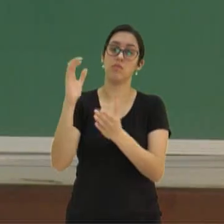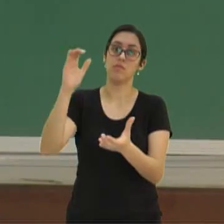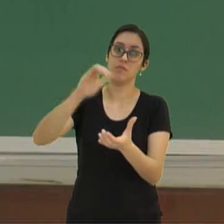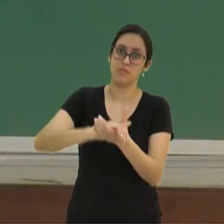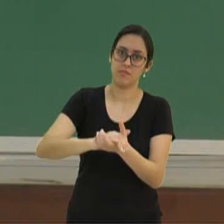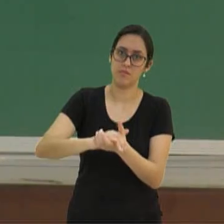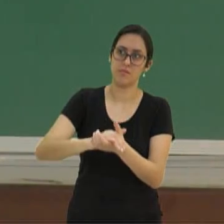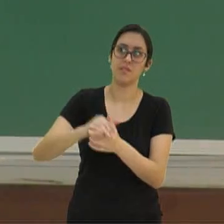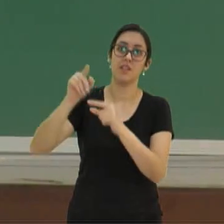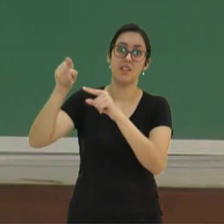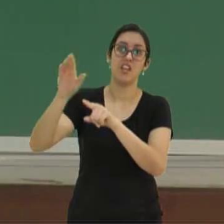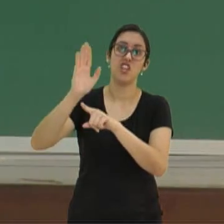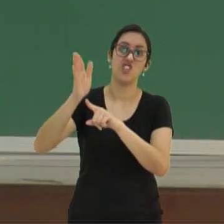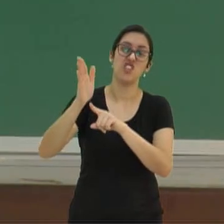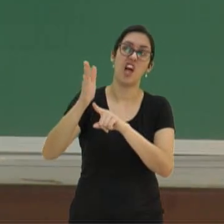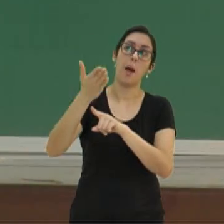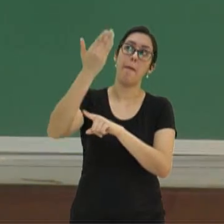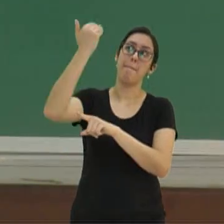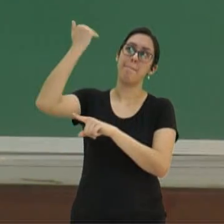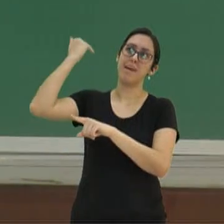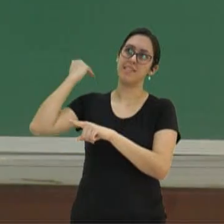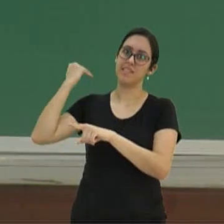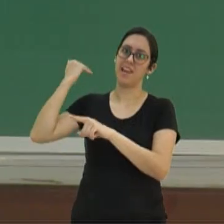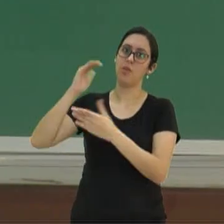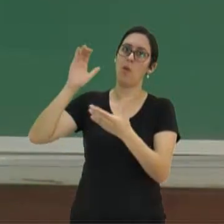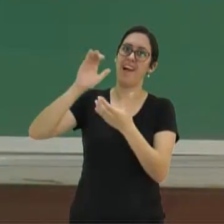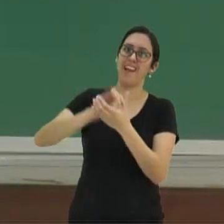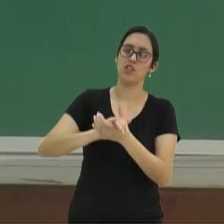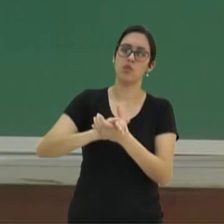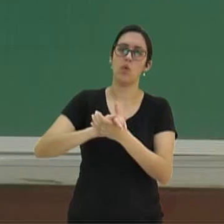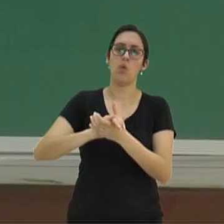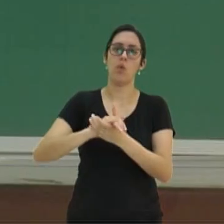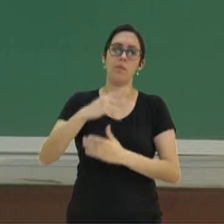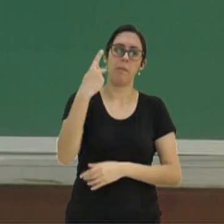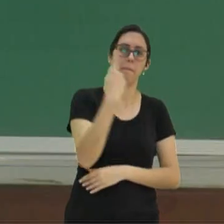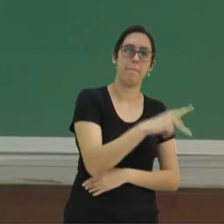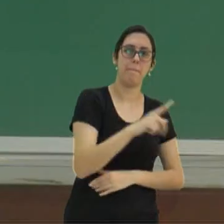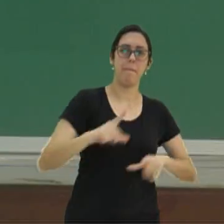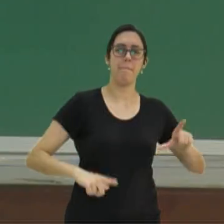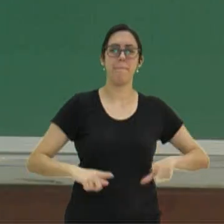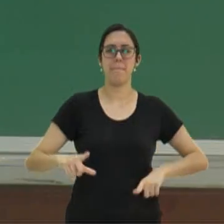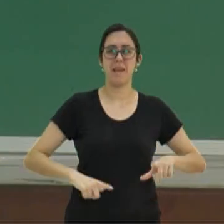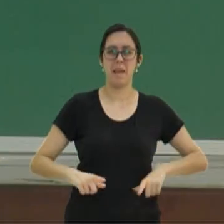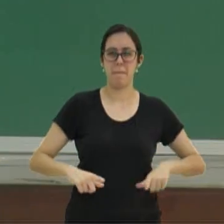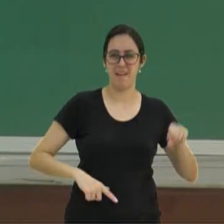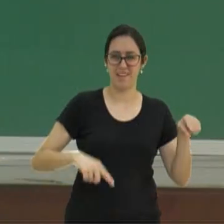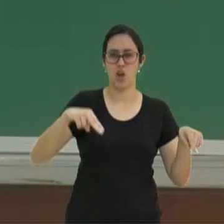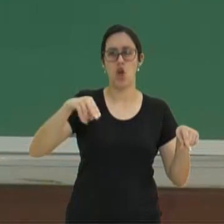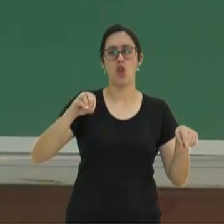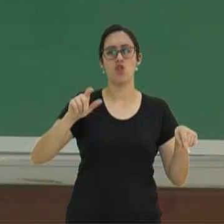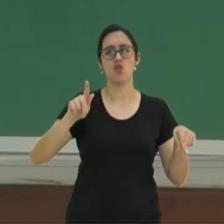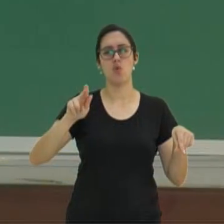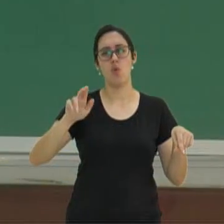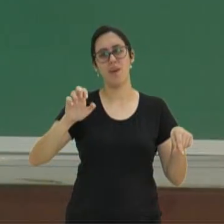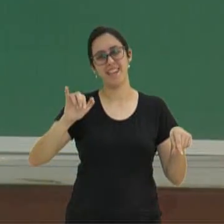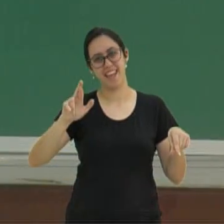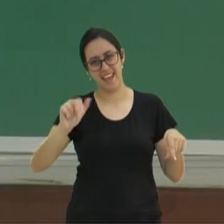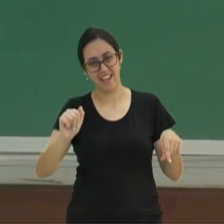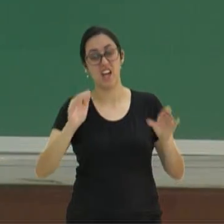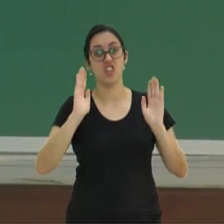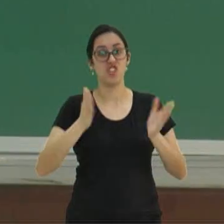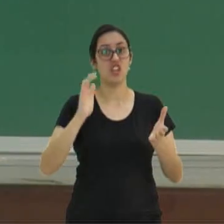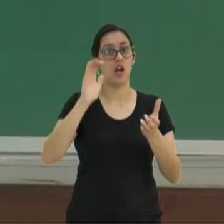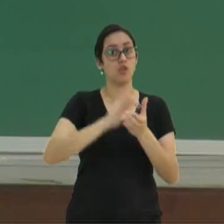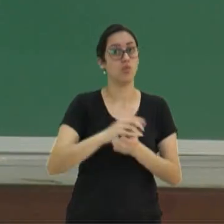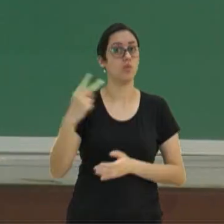casado com a prima de Nogueira, certo? Então, na verdade, ela já era a segunda esposa e quem sabe por isso